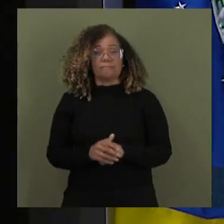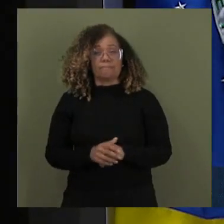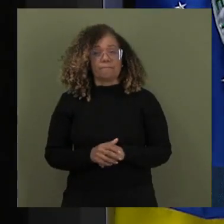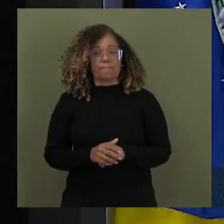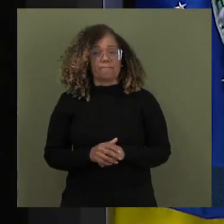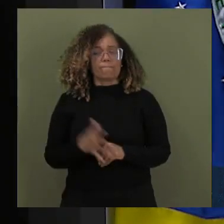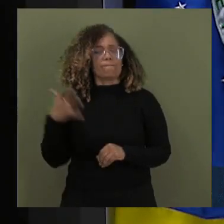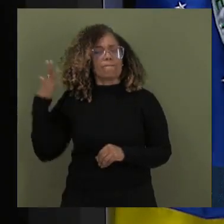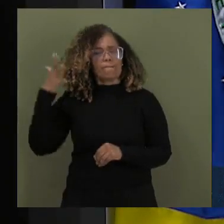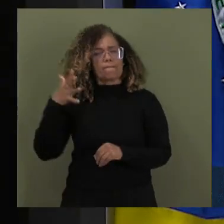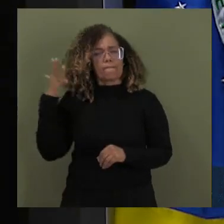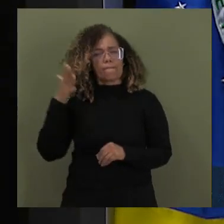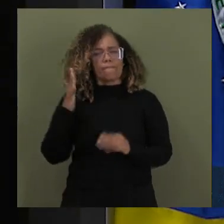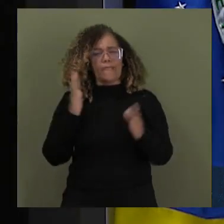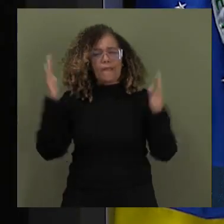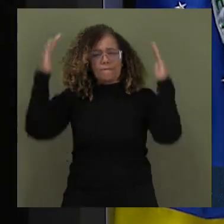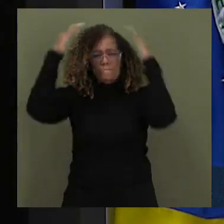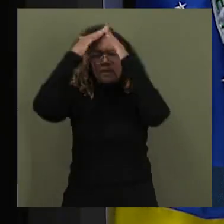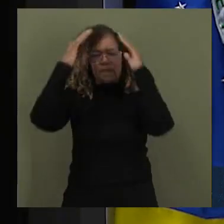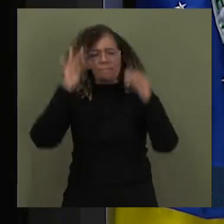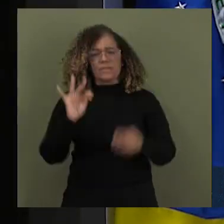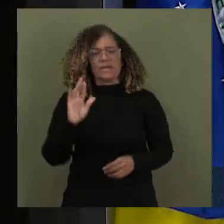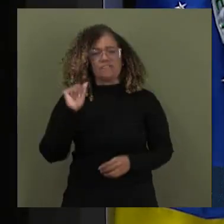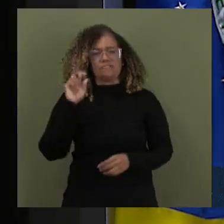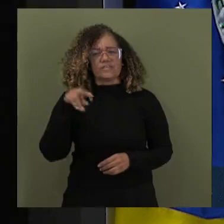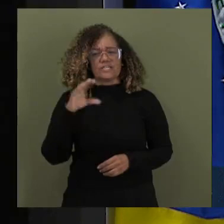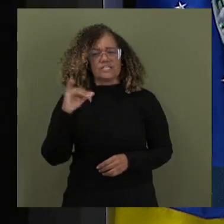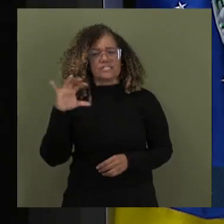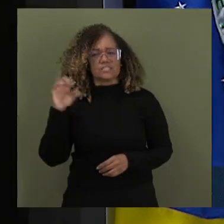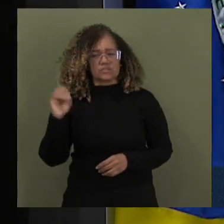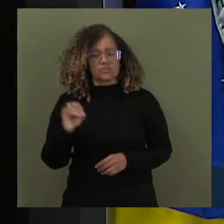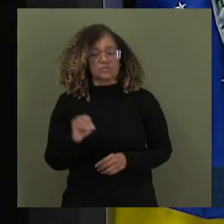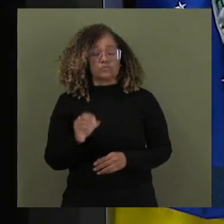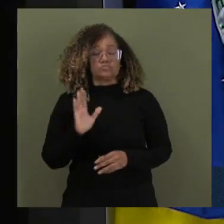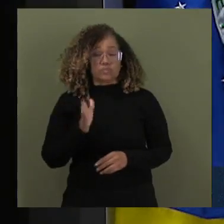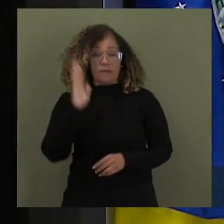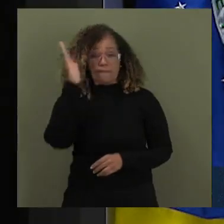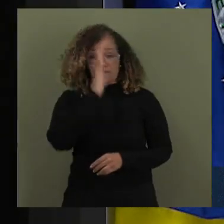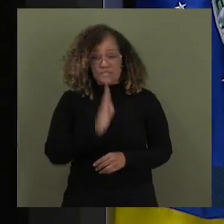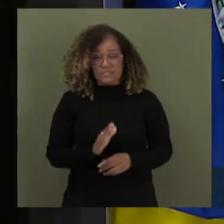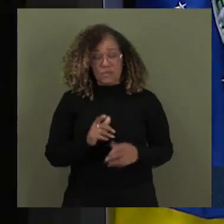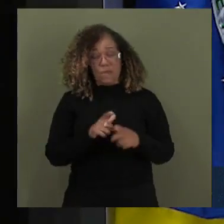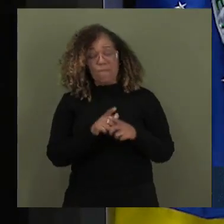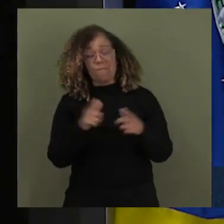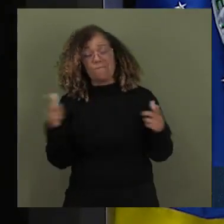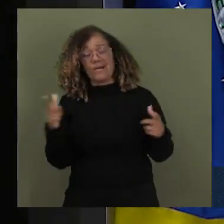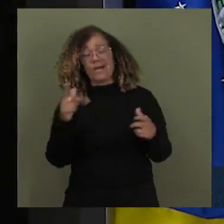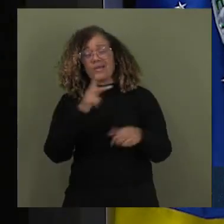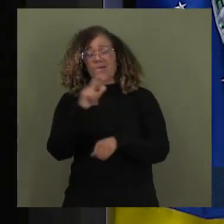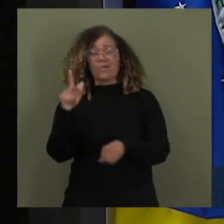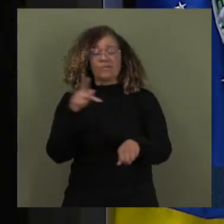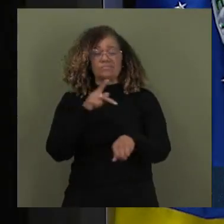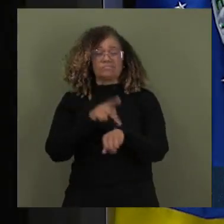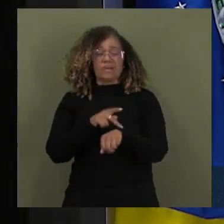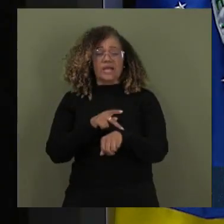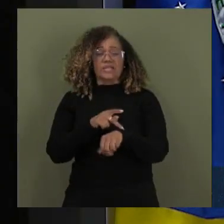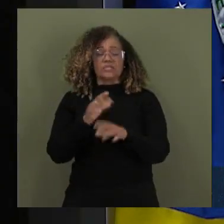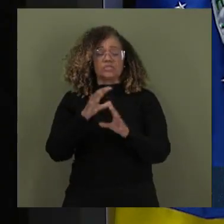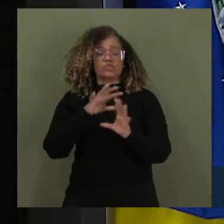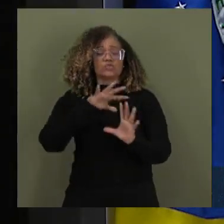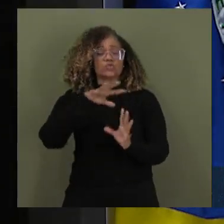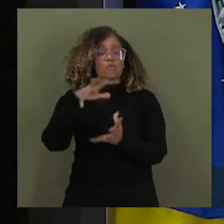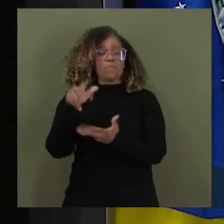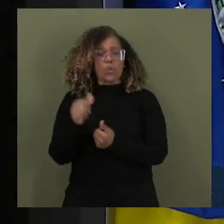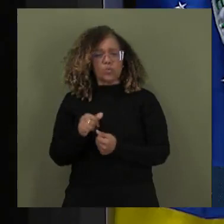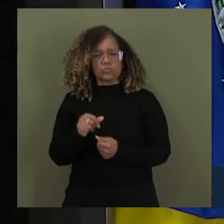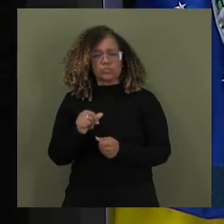a fala do Papa Francisco, já que o Brasil é a maior nação católica do mundo. Sabe o que o Papa Francisco falou sobre